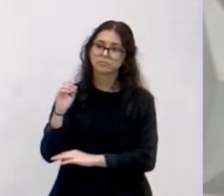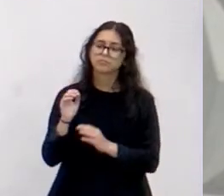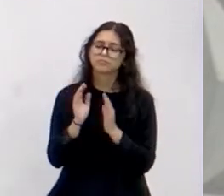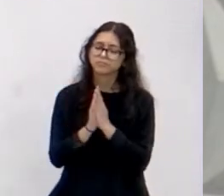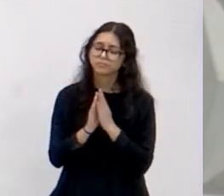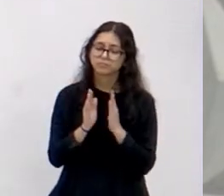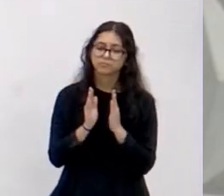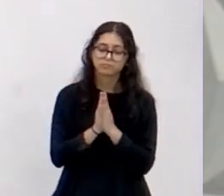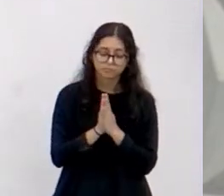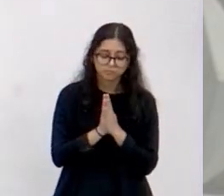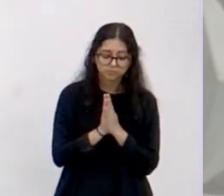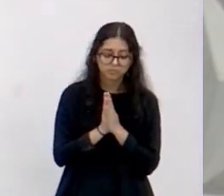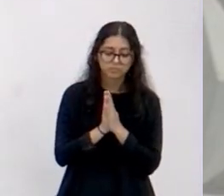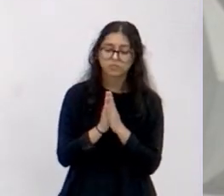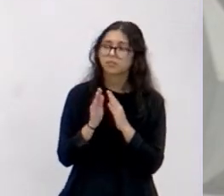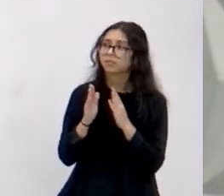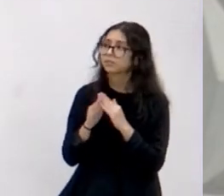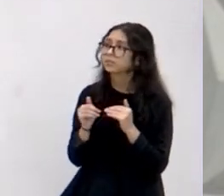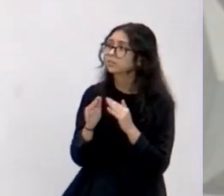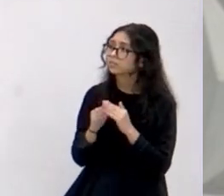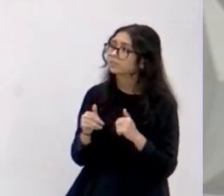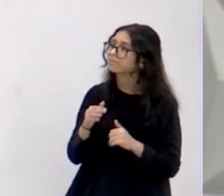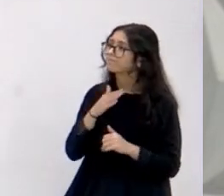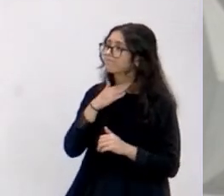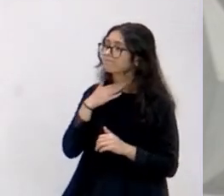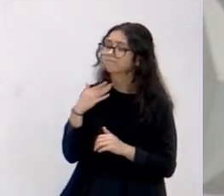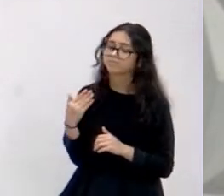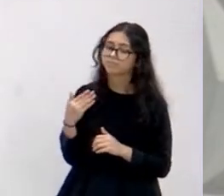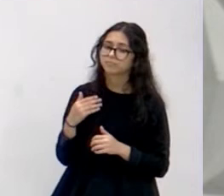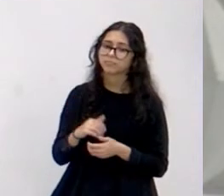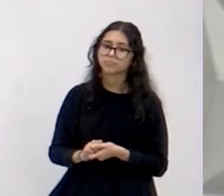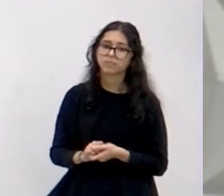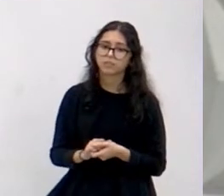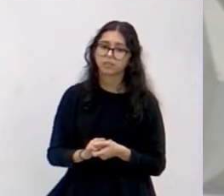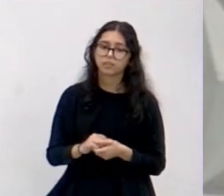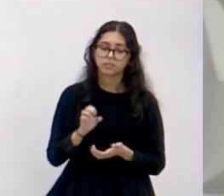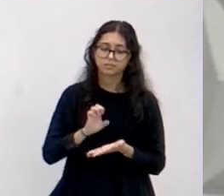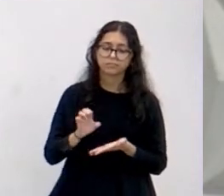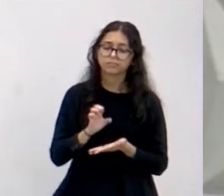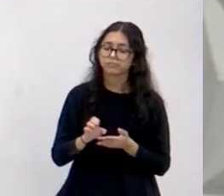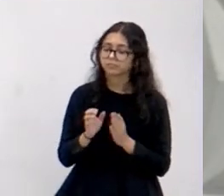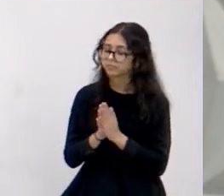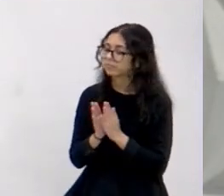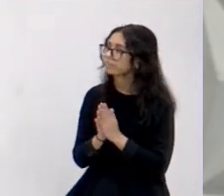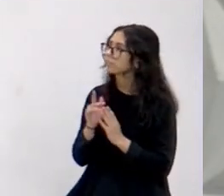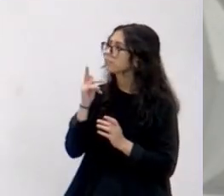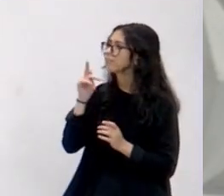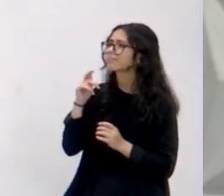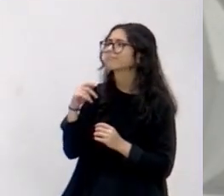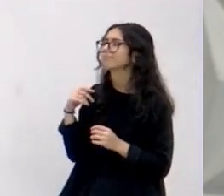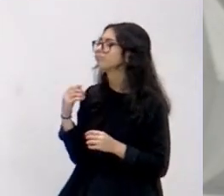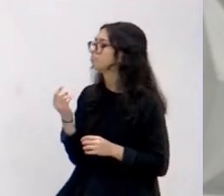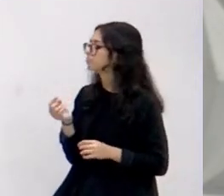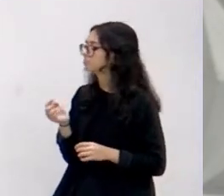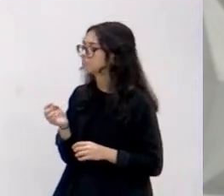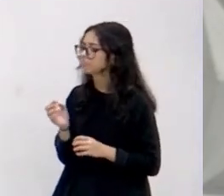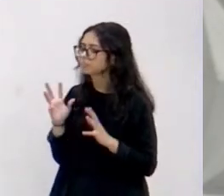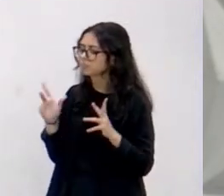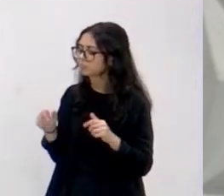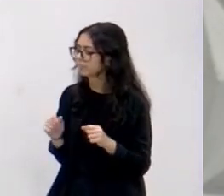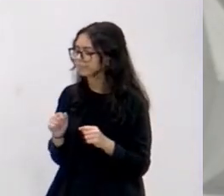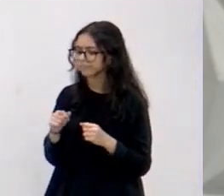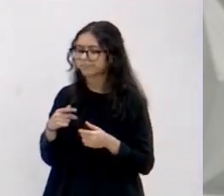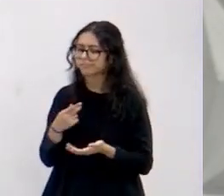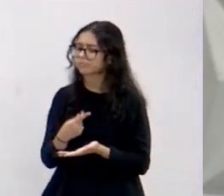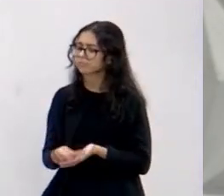e orou pedindo a morte aí veja oração dele já tive o bastante Senhor tira